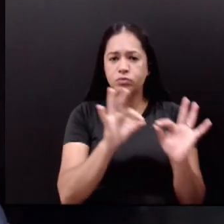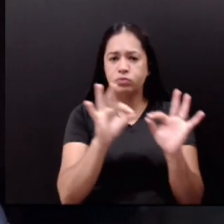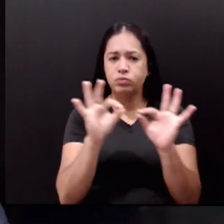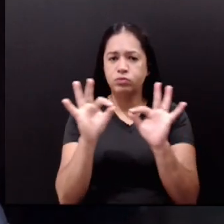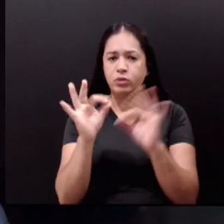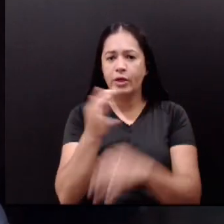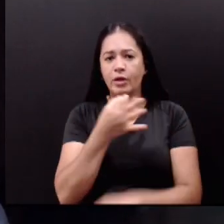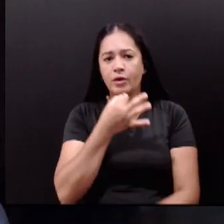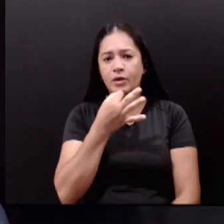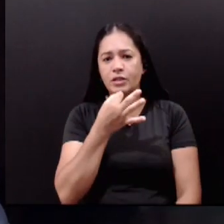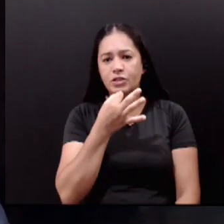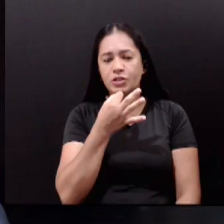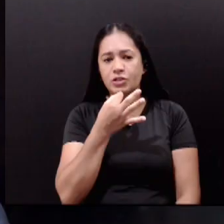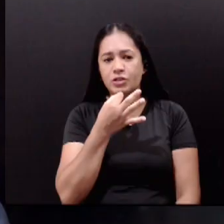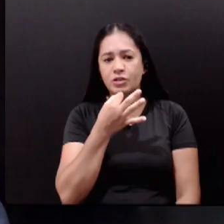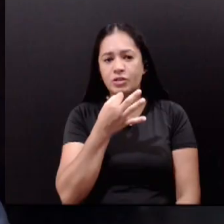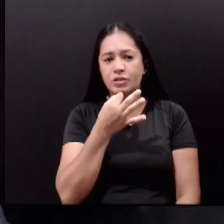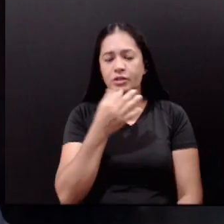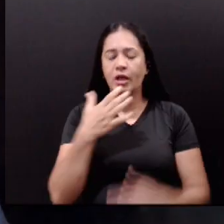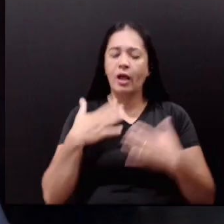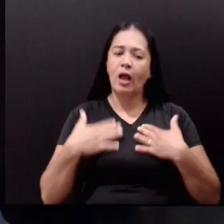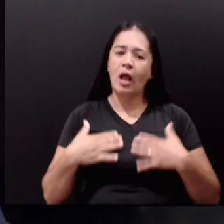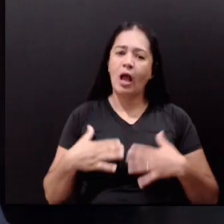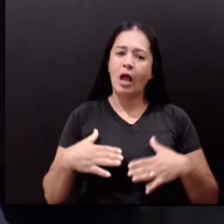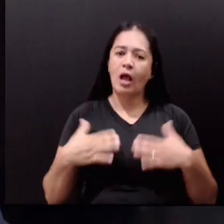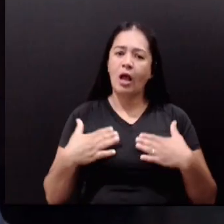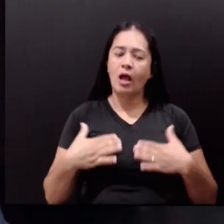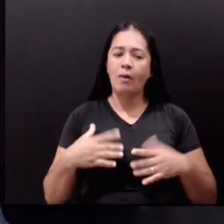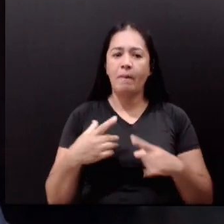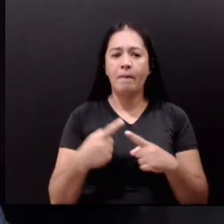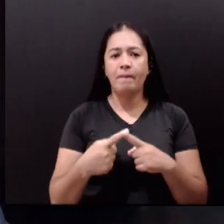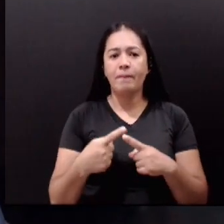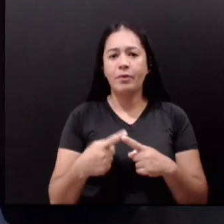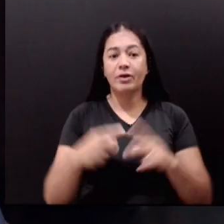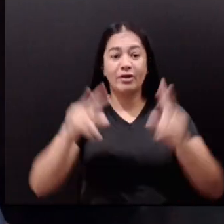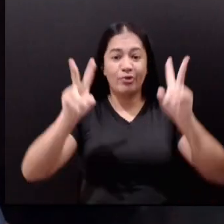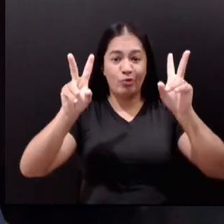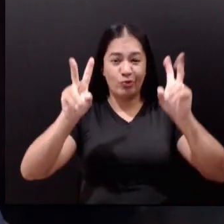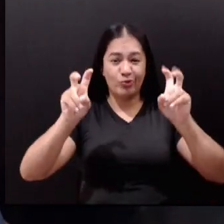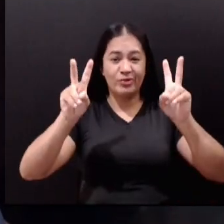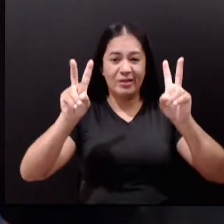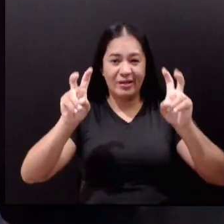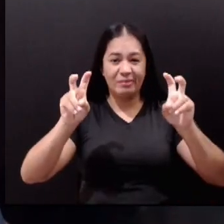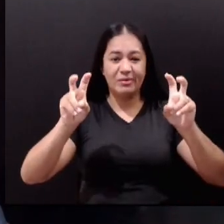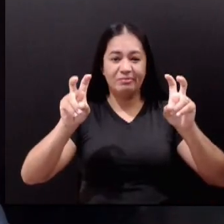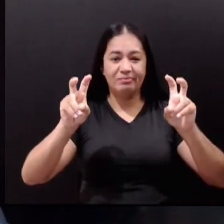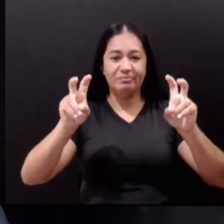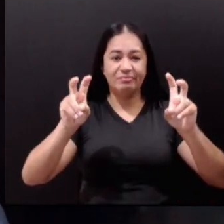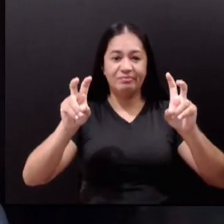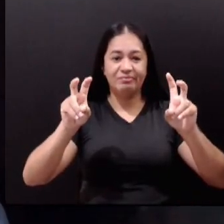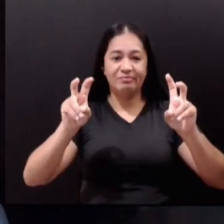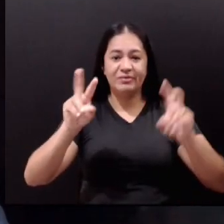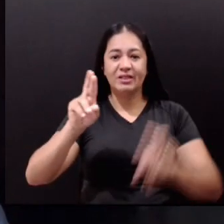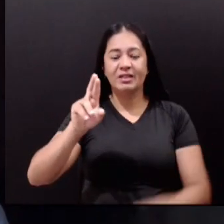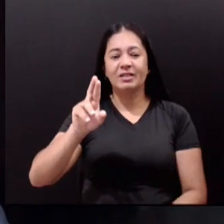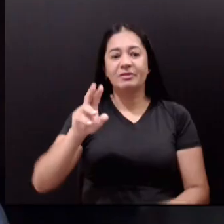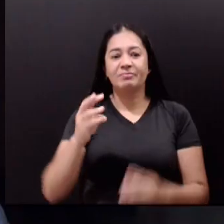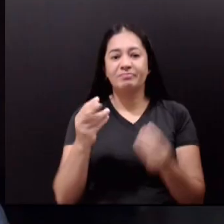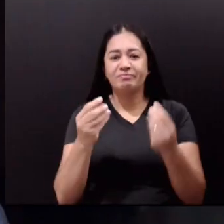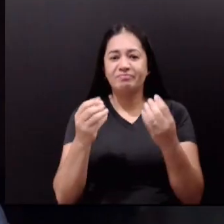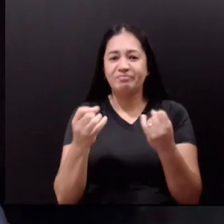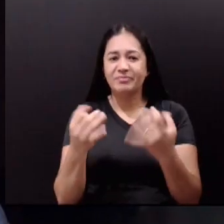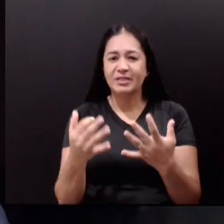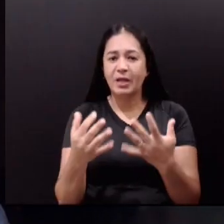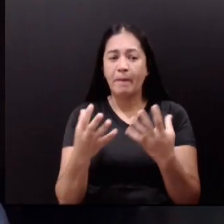com um pouco mais de tranquilidade, porque o tema que é tratado na série, né, resvala muito no que a gente vê no dia a dia no